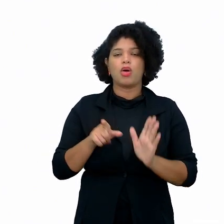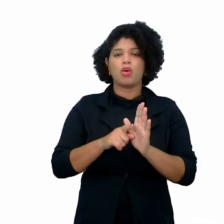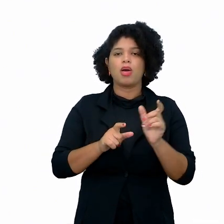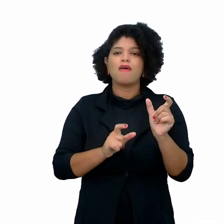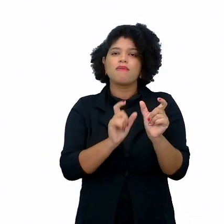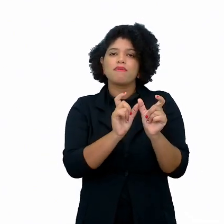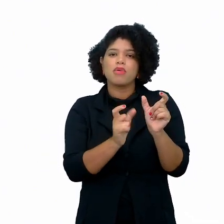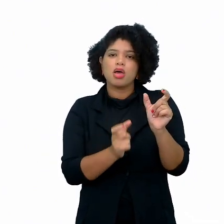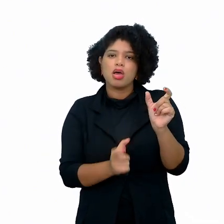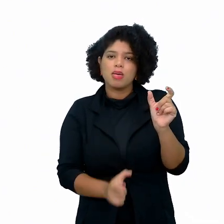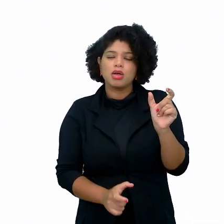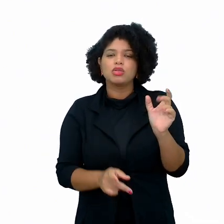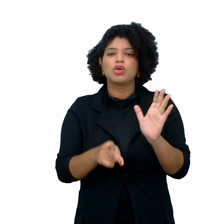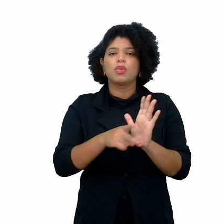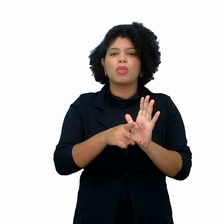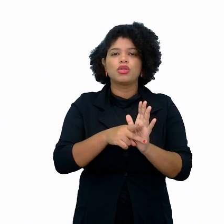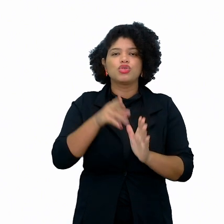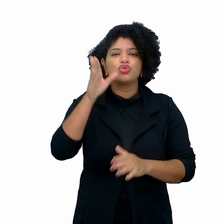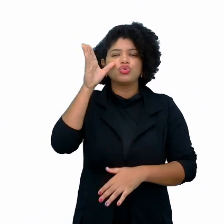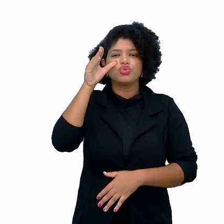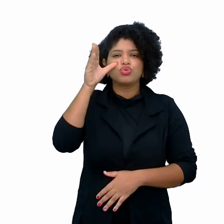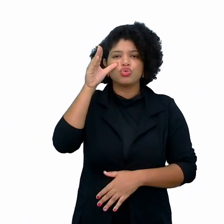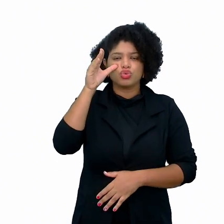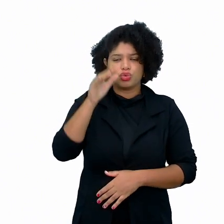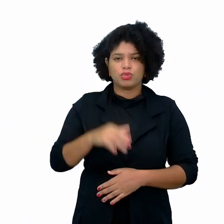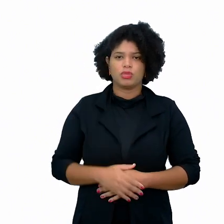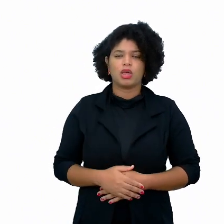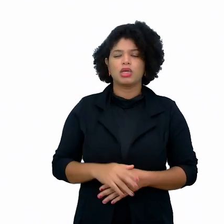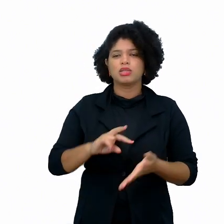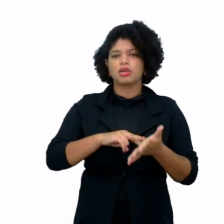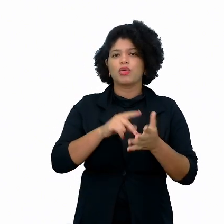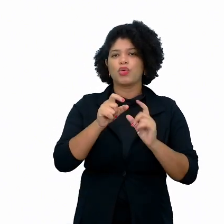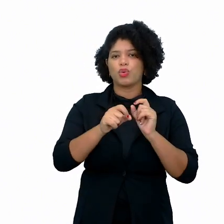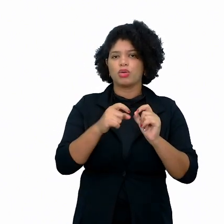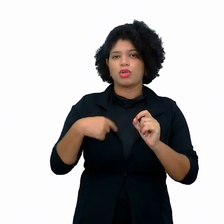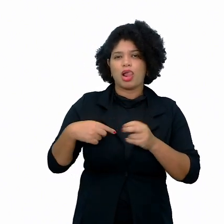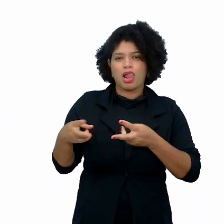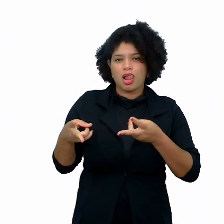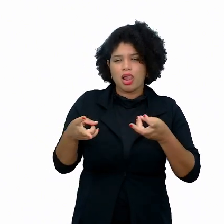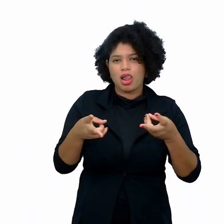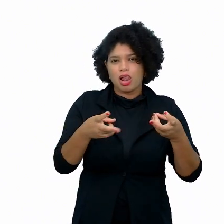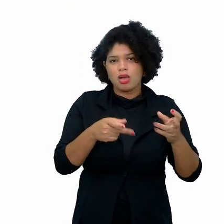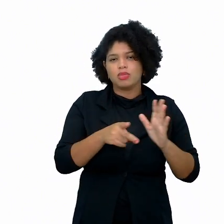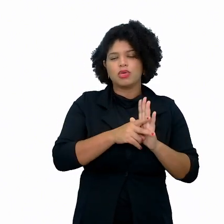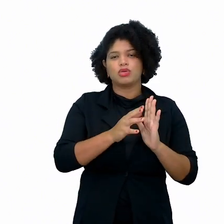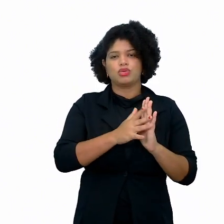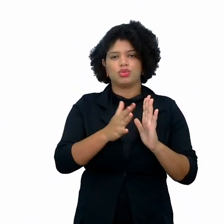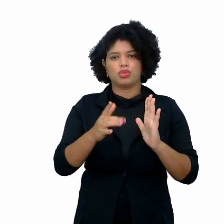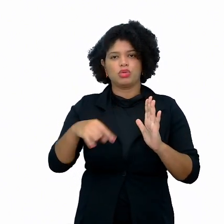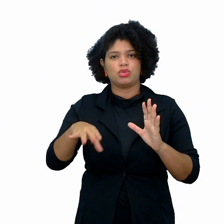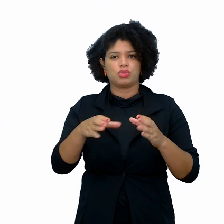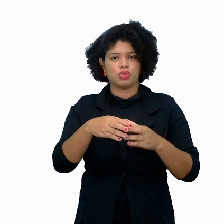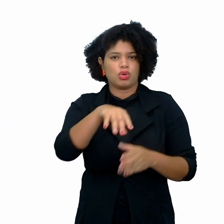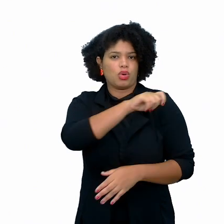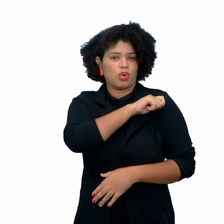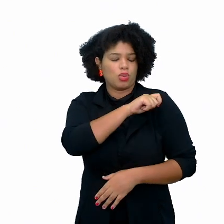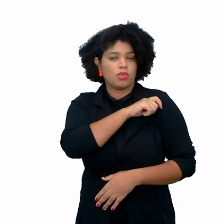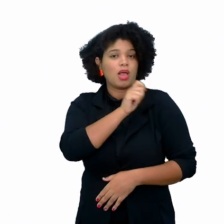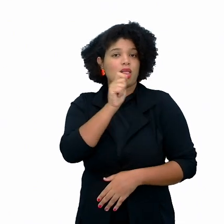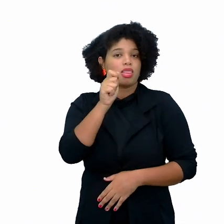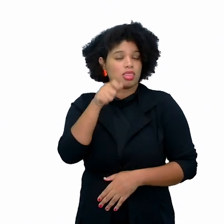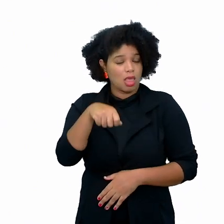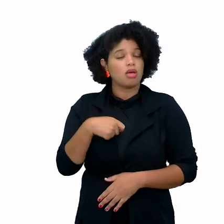de curiosidade. Ou seja, percebemos que nessa sequência os estudantes terão